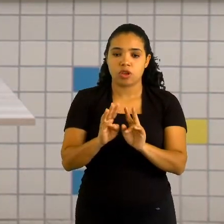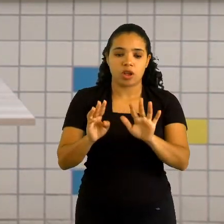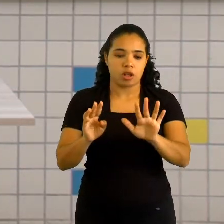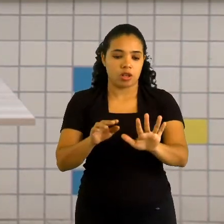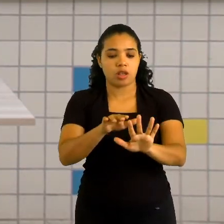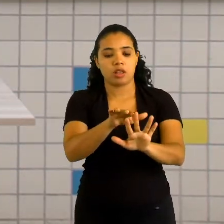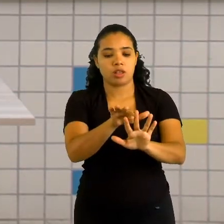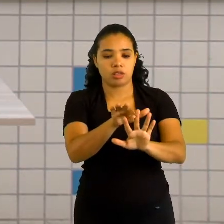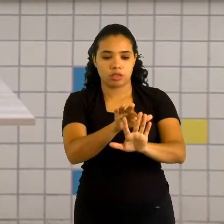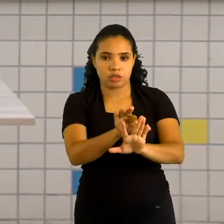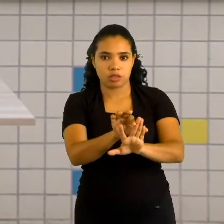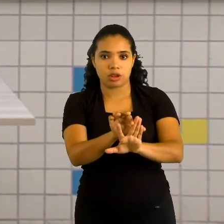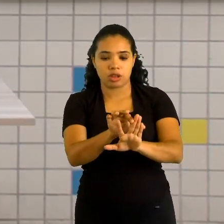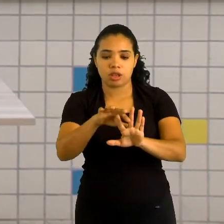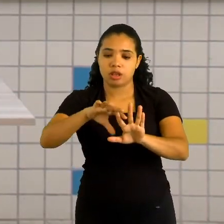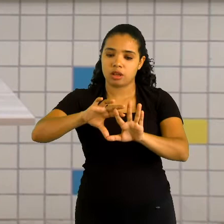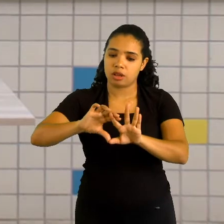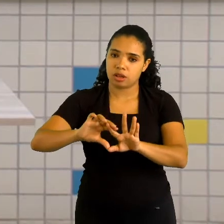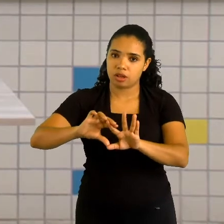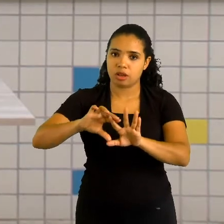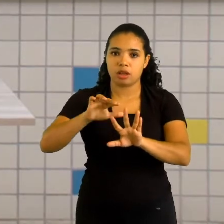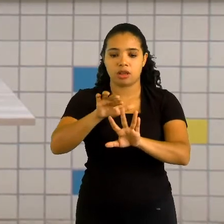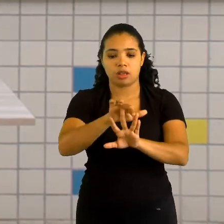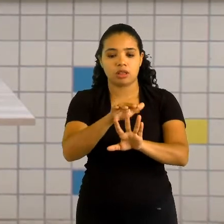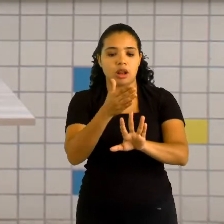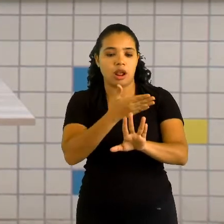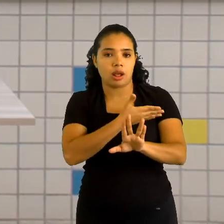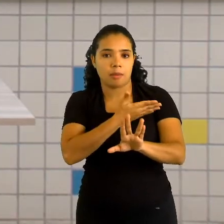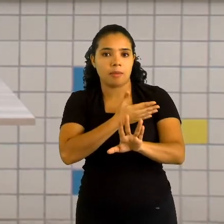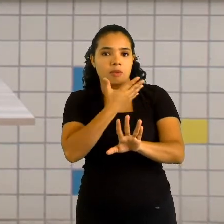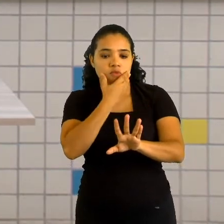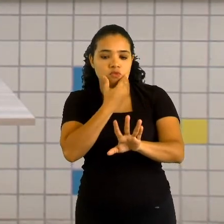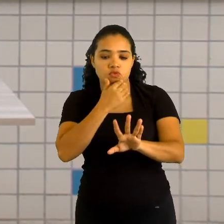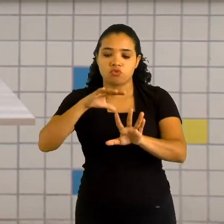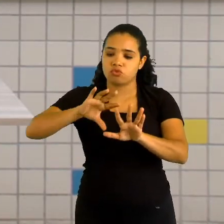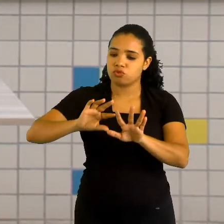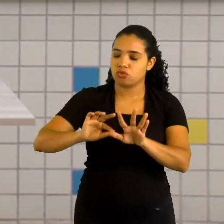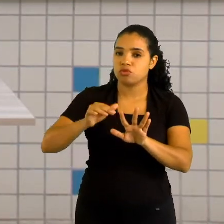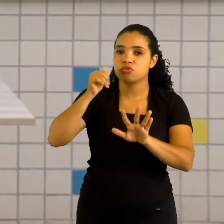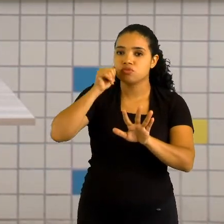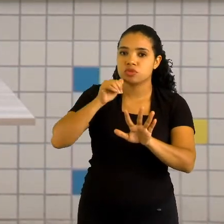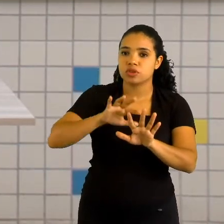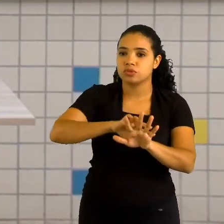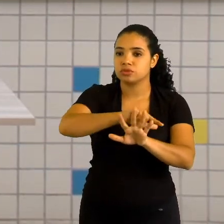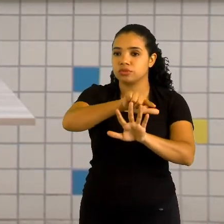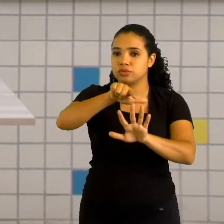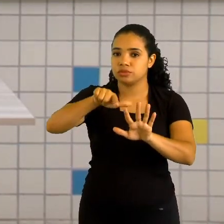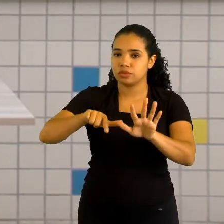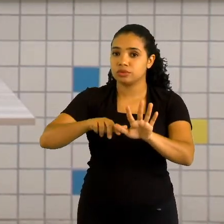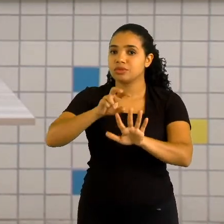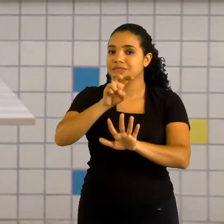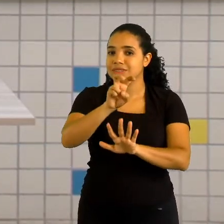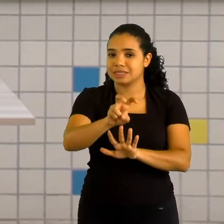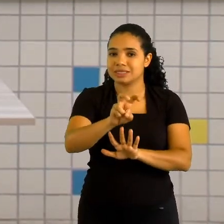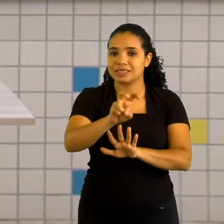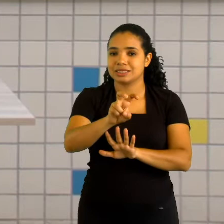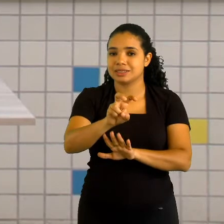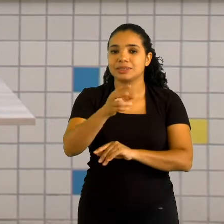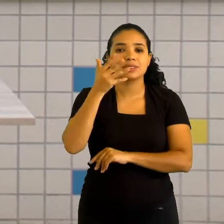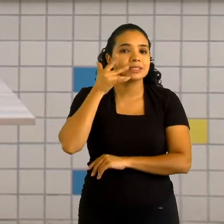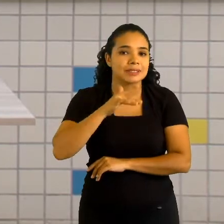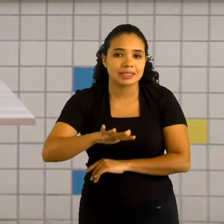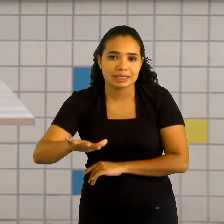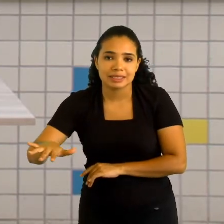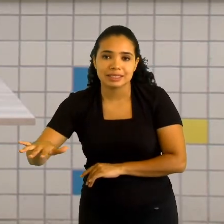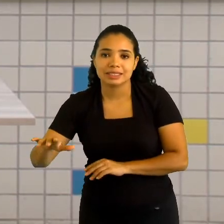nem de 2, mas é um grupo que se reuniu e agora são quanto? Vocês sabem me dizer? Exatamente, 5 crianças no total